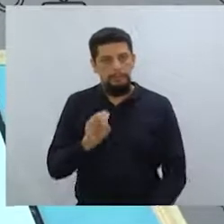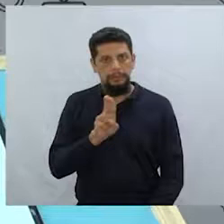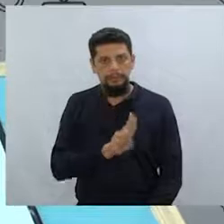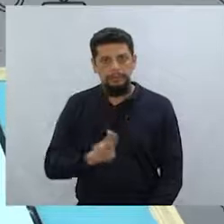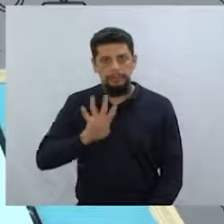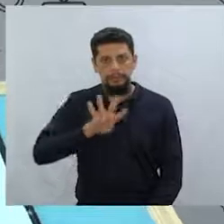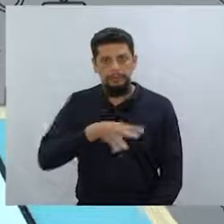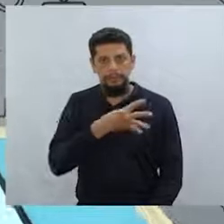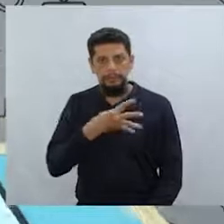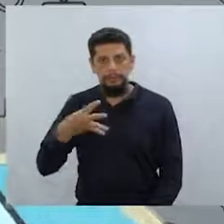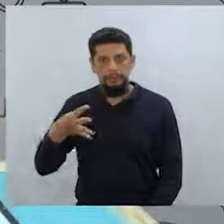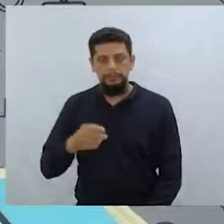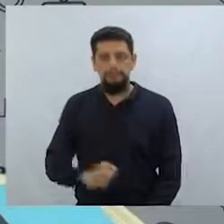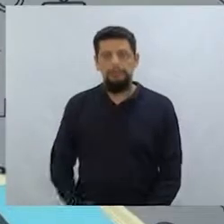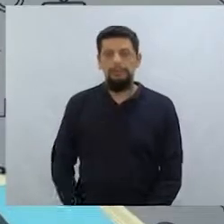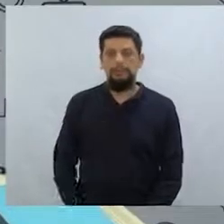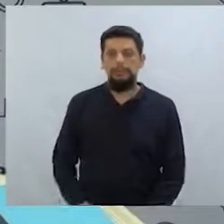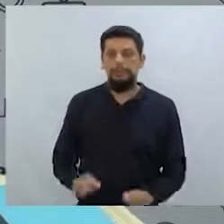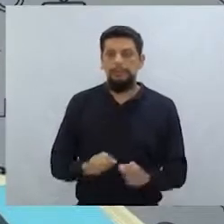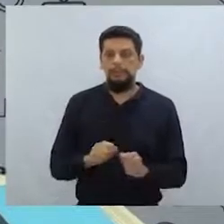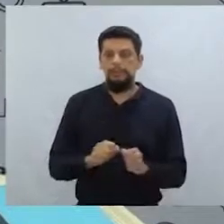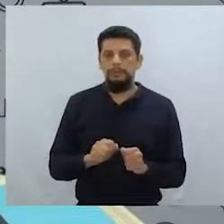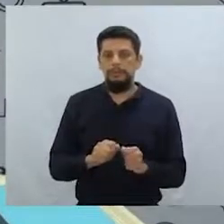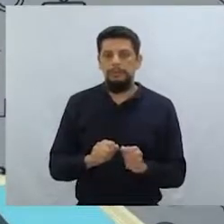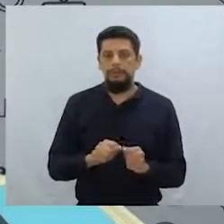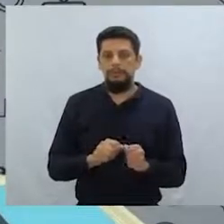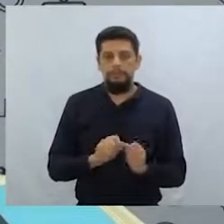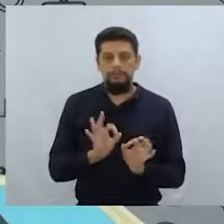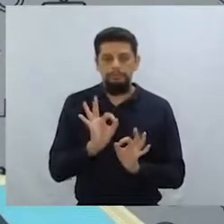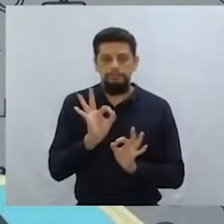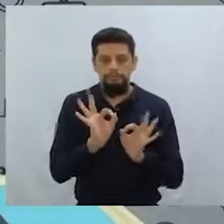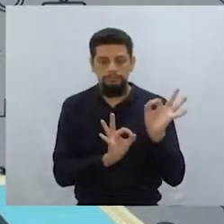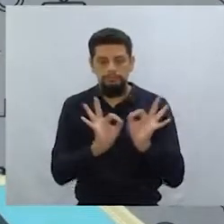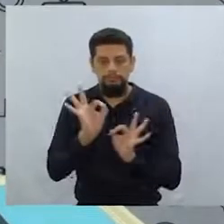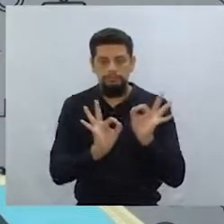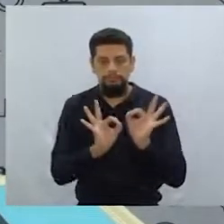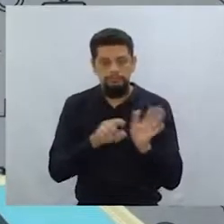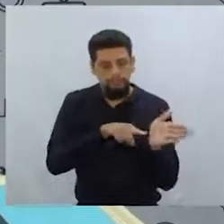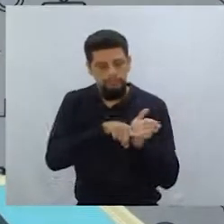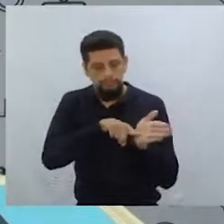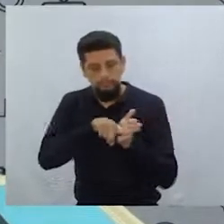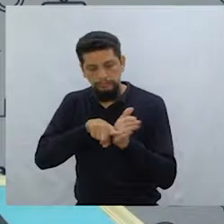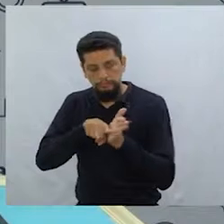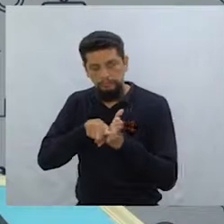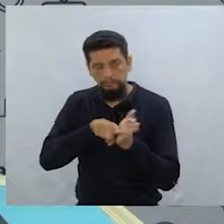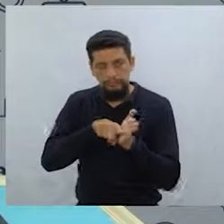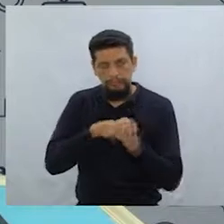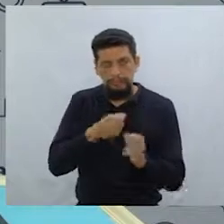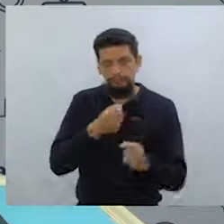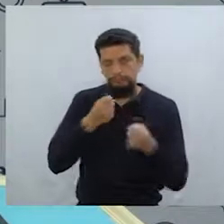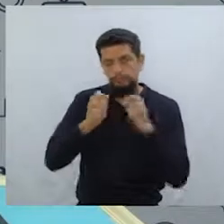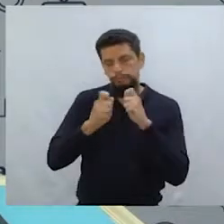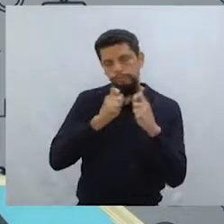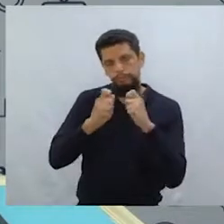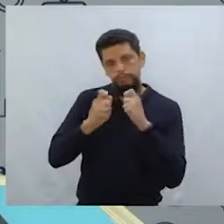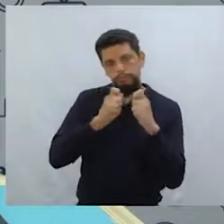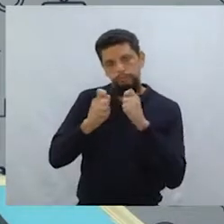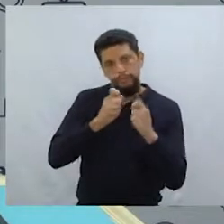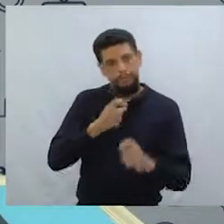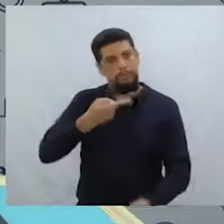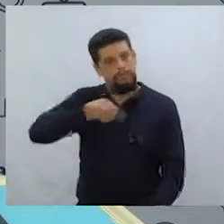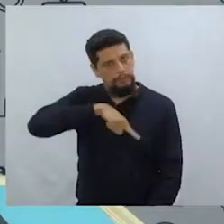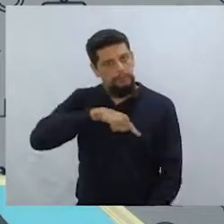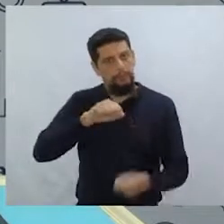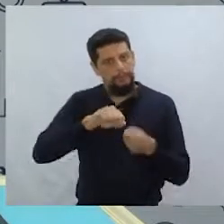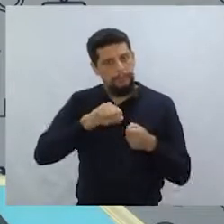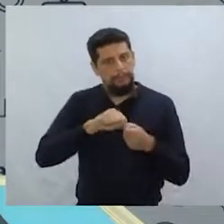a tabela para fazer a organização de dados, de pesquisa, de entrevista